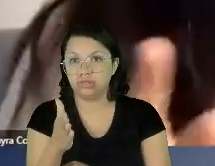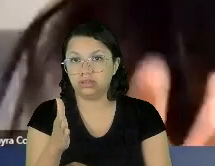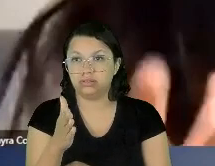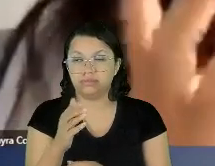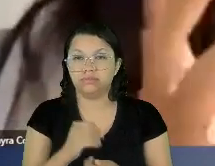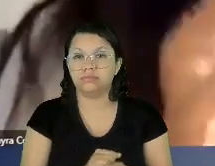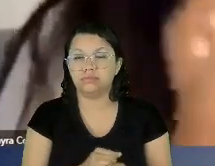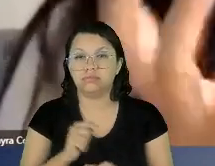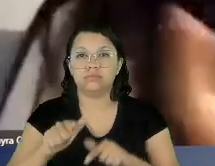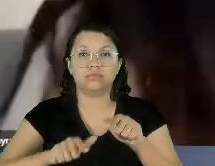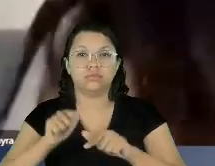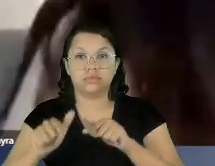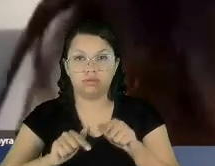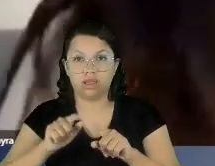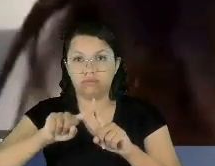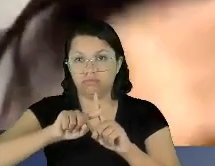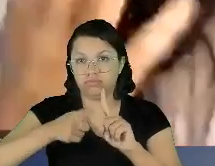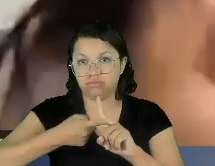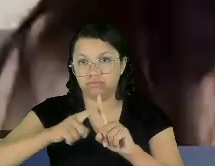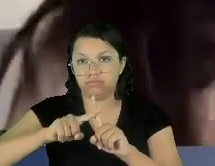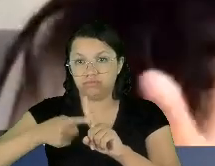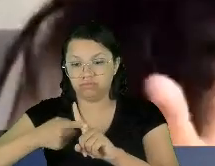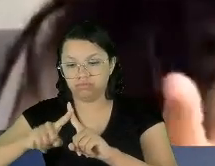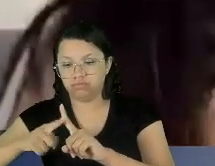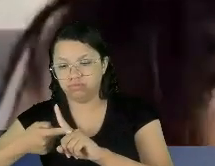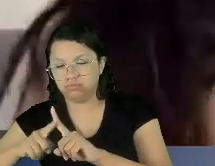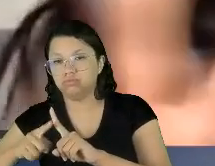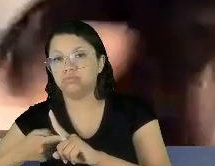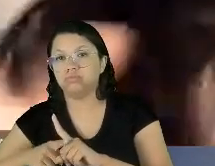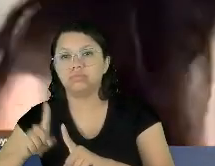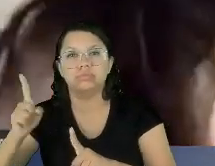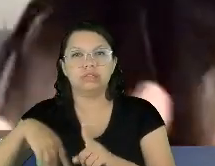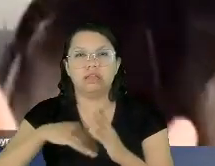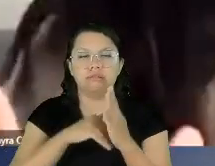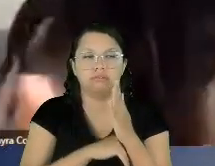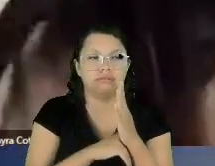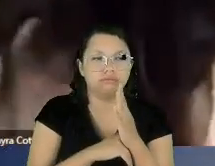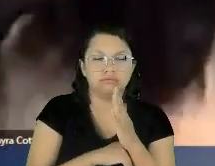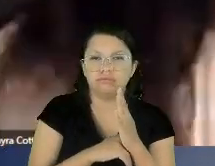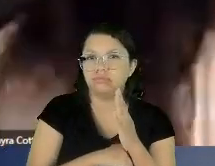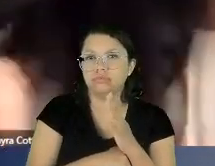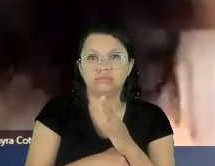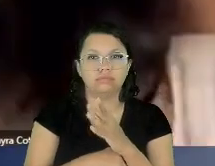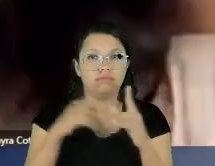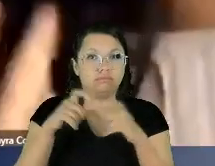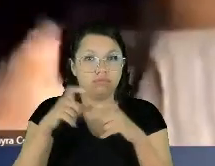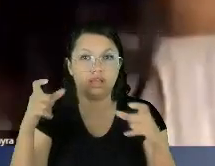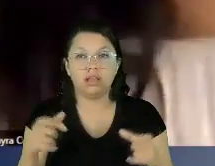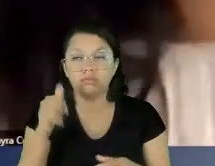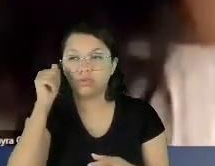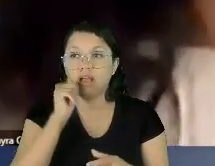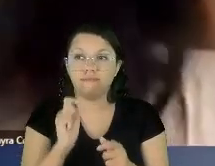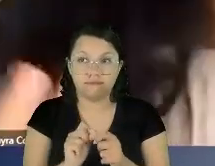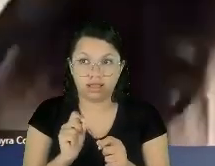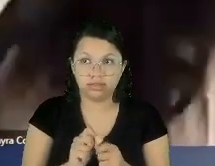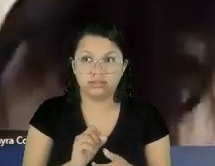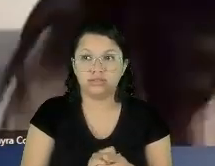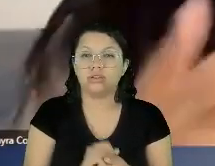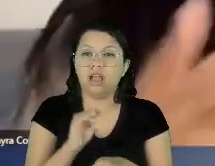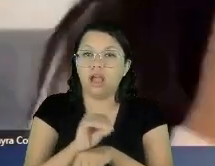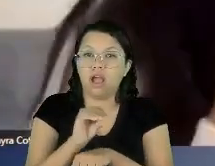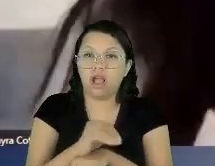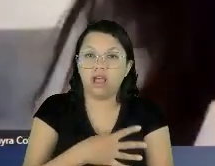uma relação direta com trabalho reprodutivo, né, que é esse tipo de trabalho invisível que majoritariamente